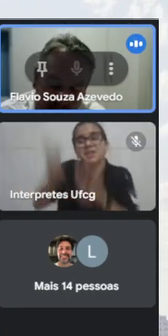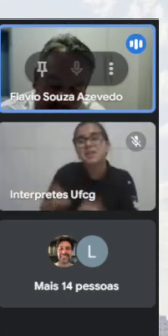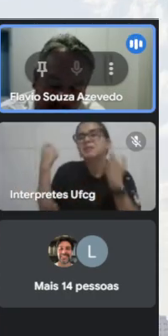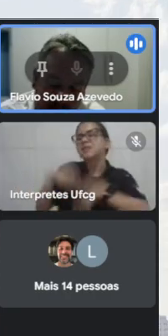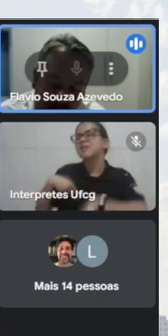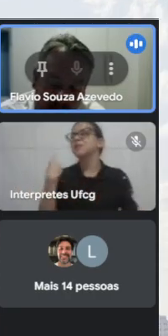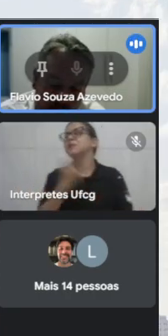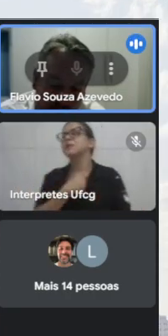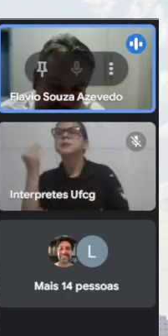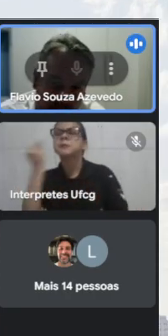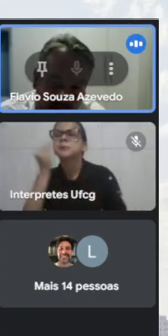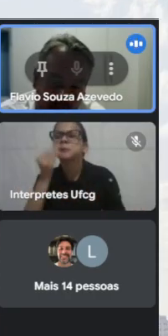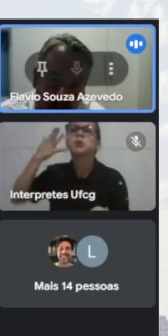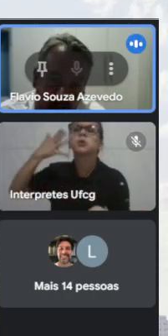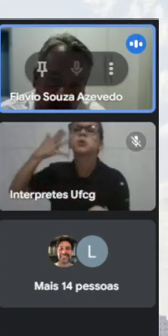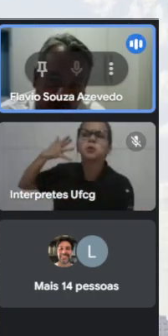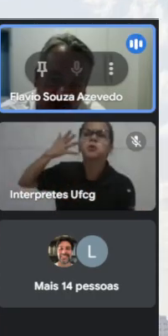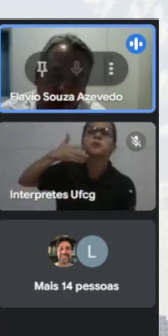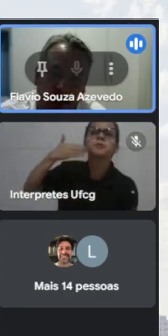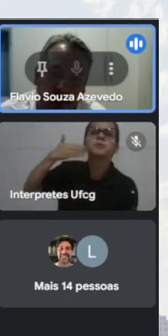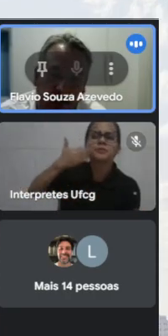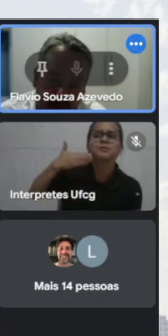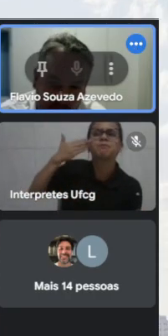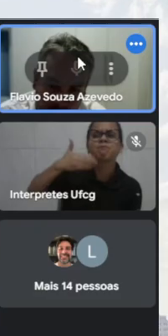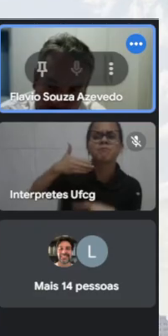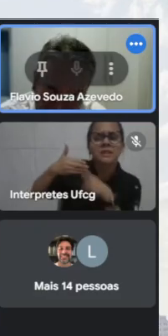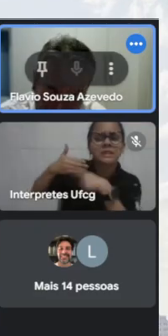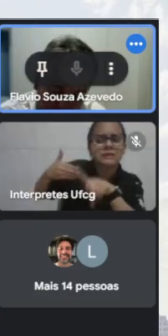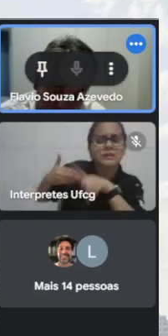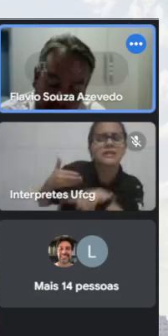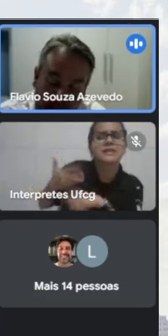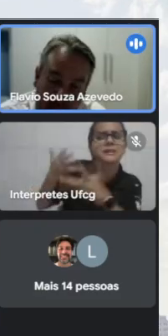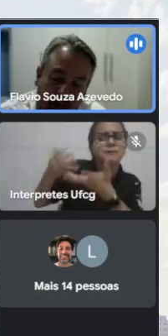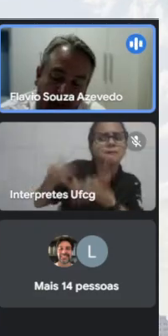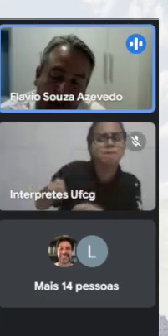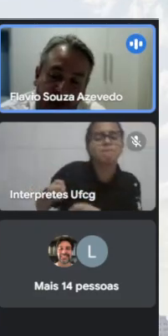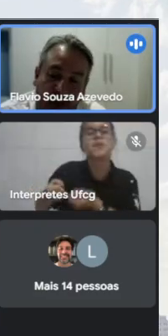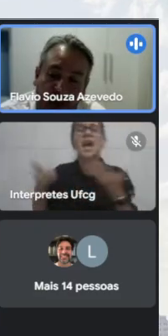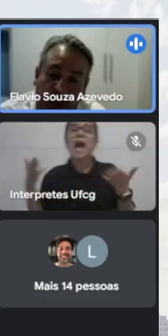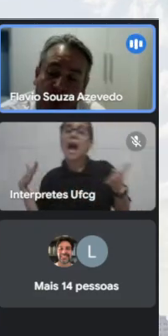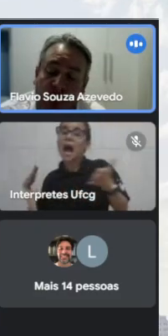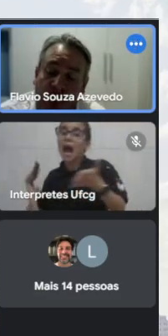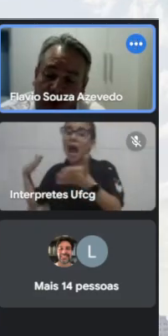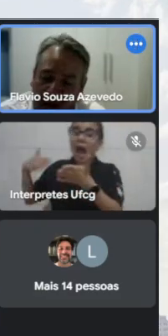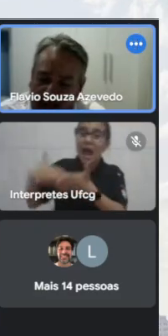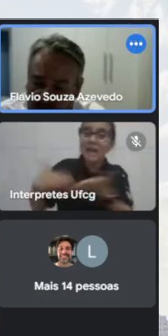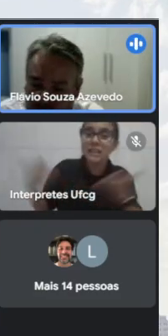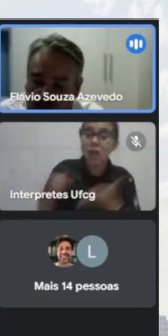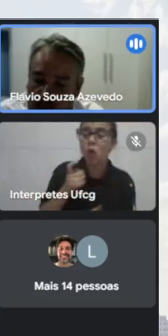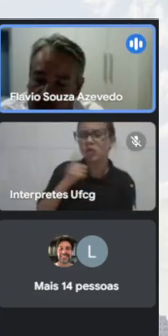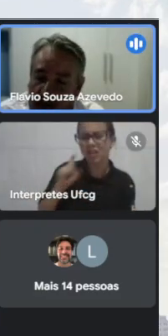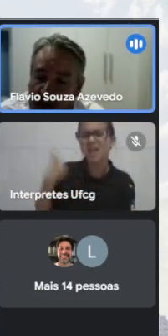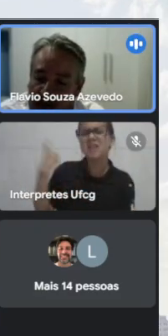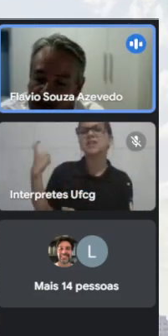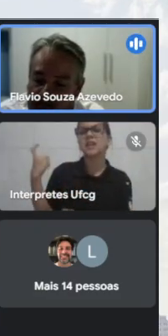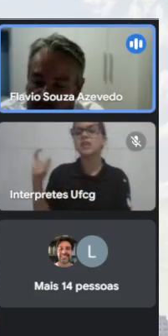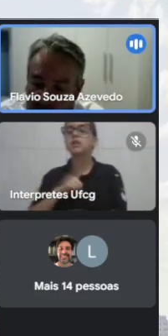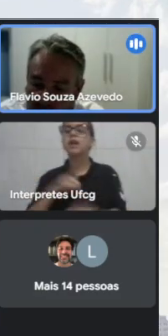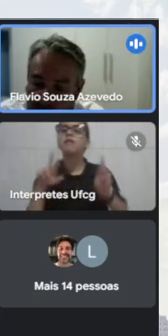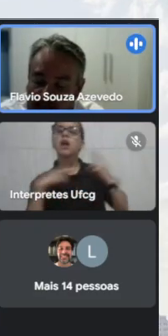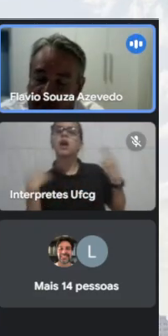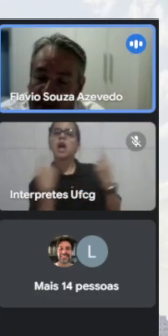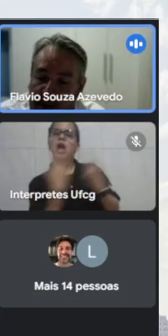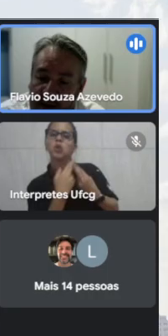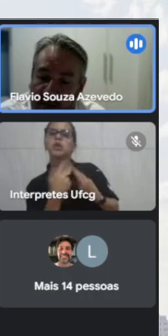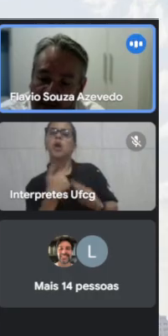o desenvolvimento do projeto até hoje, né, até recentemente, né, quando foi inaugurado, reuniões, né, que foi uma